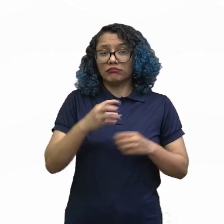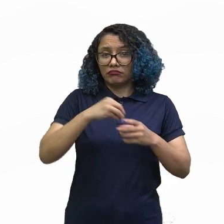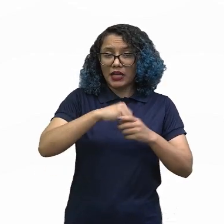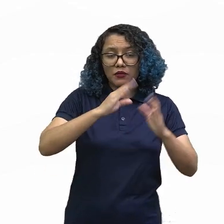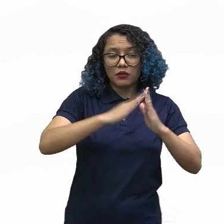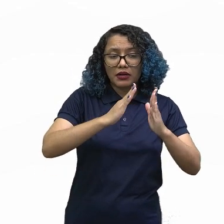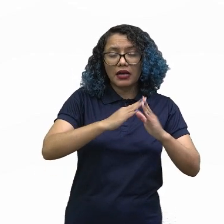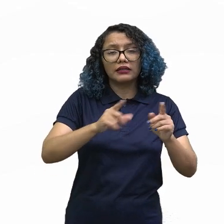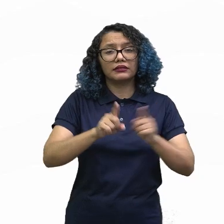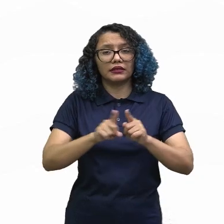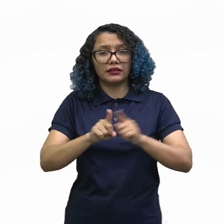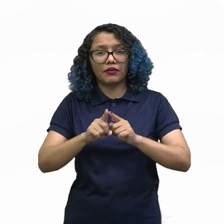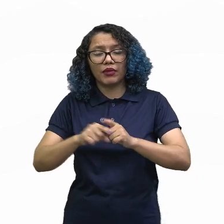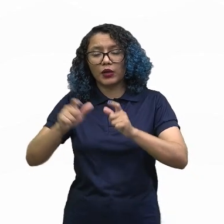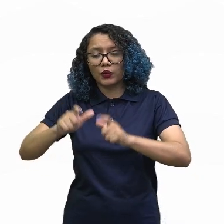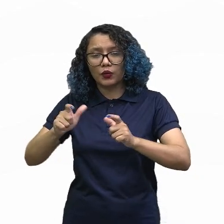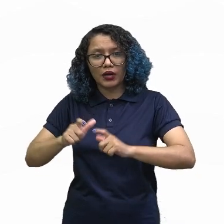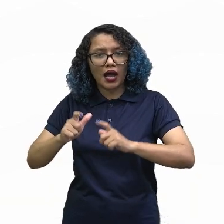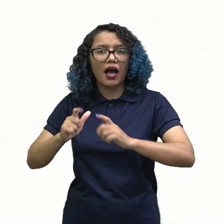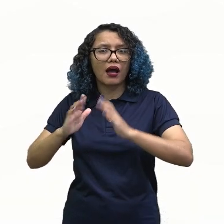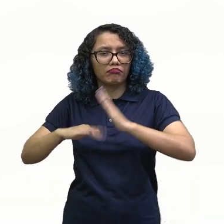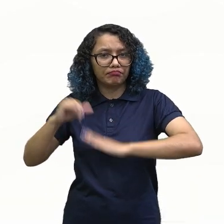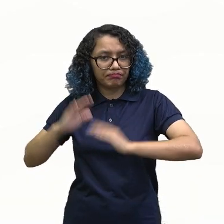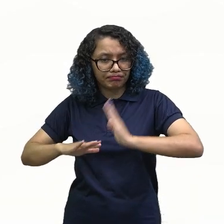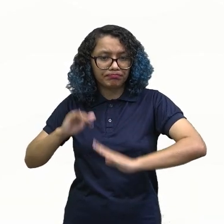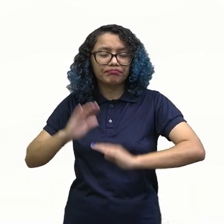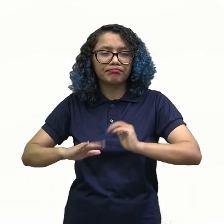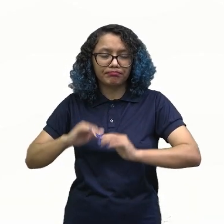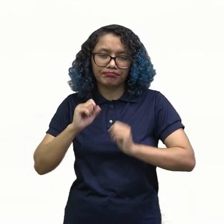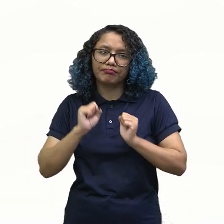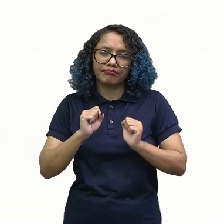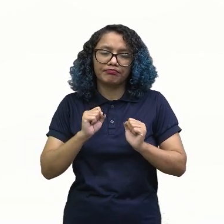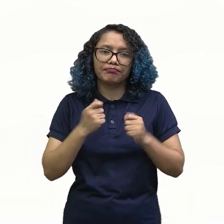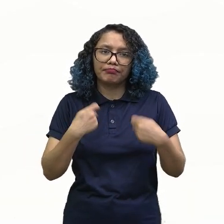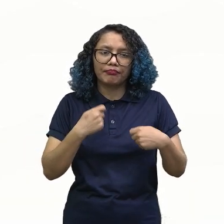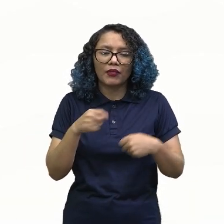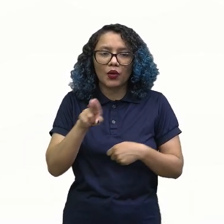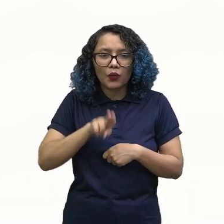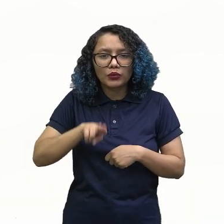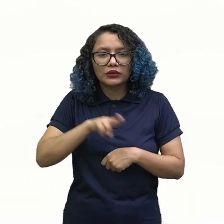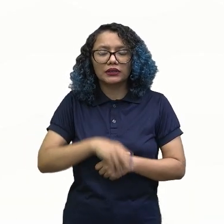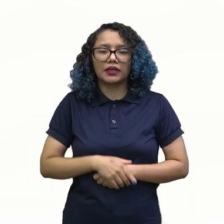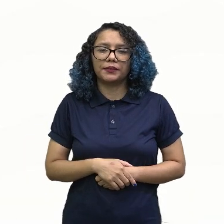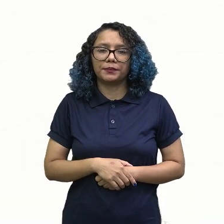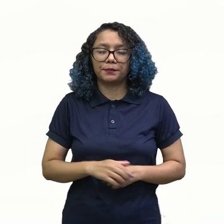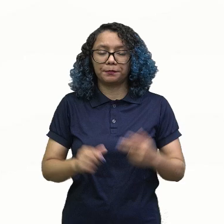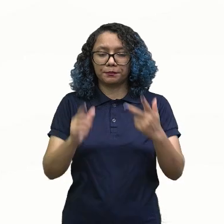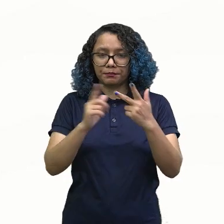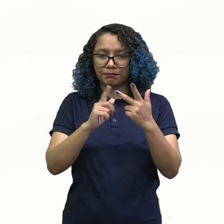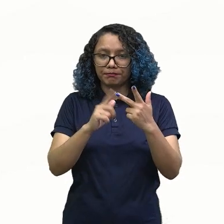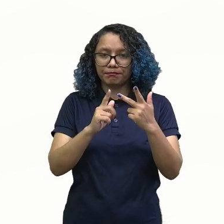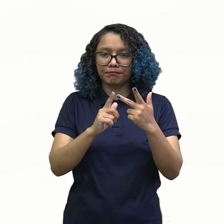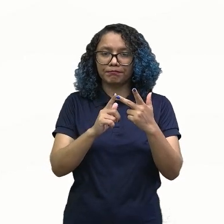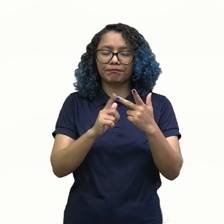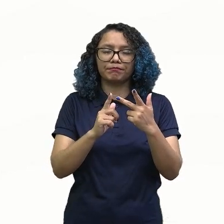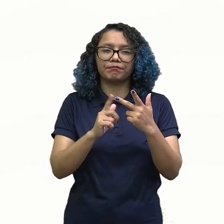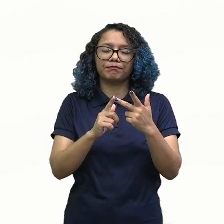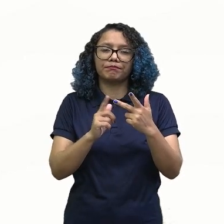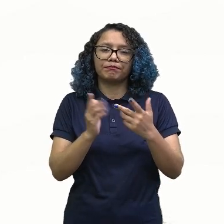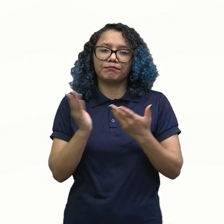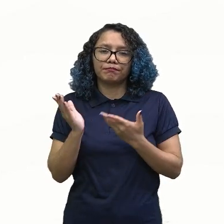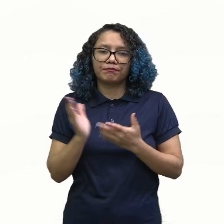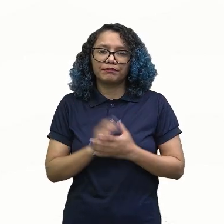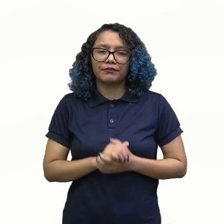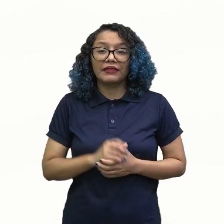quanto profissionais. Aí você tem. No terceiro, quando, ao fazer